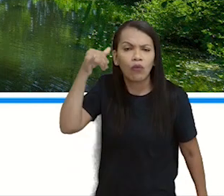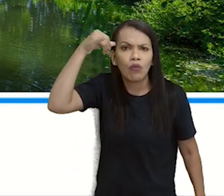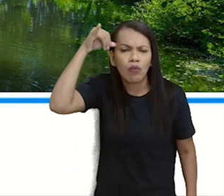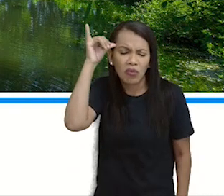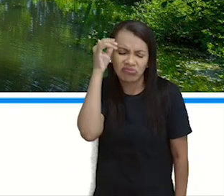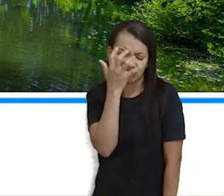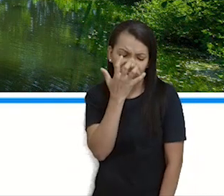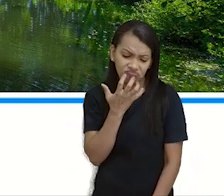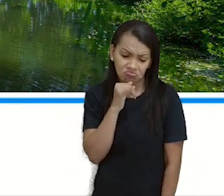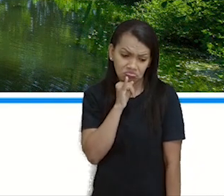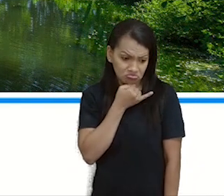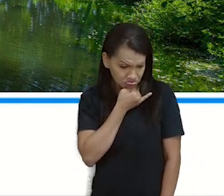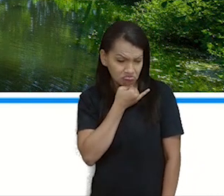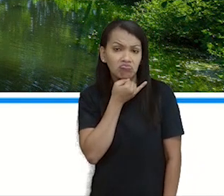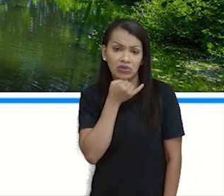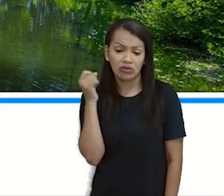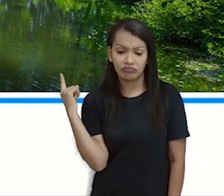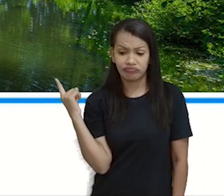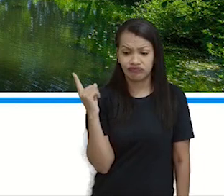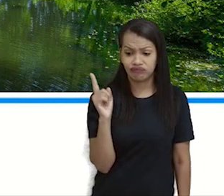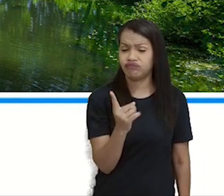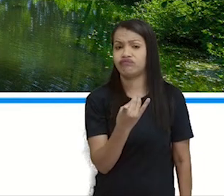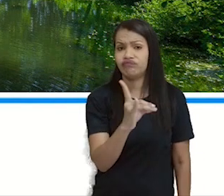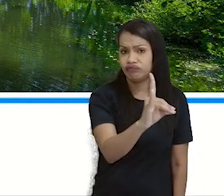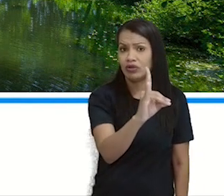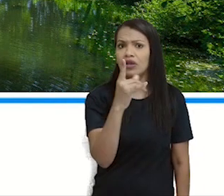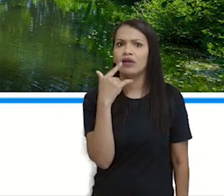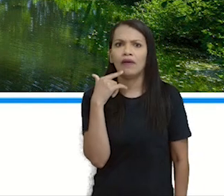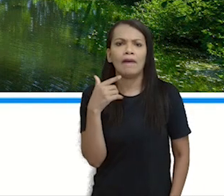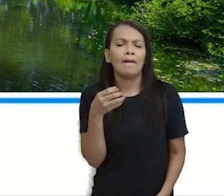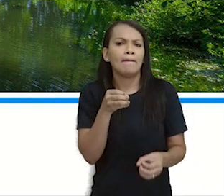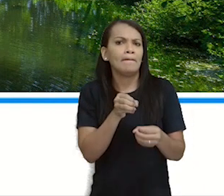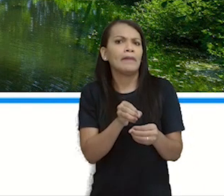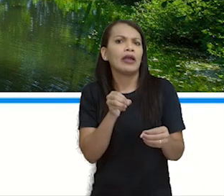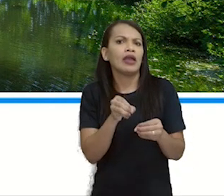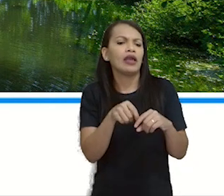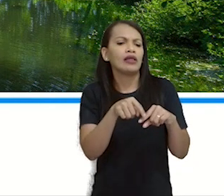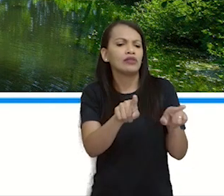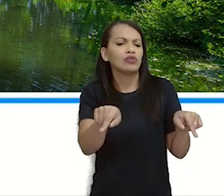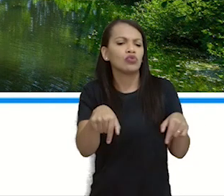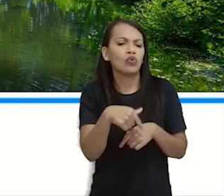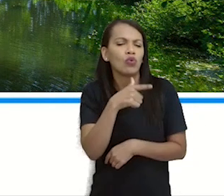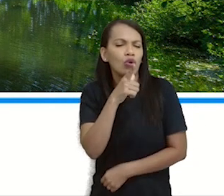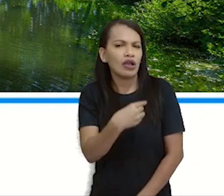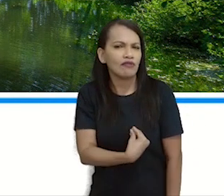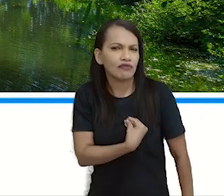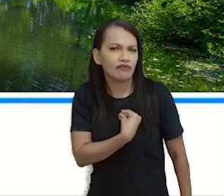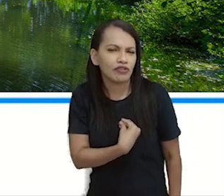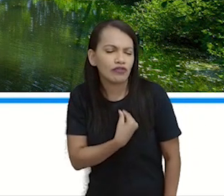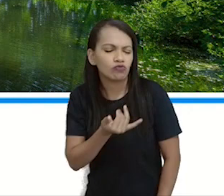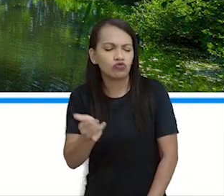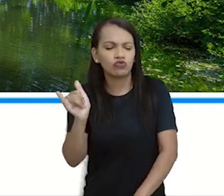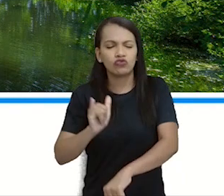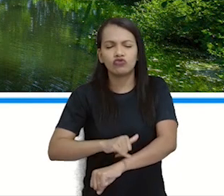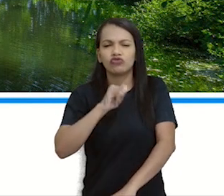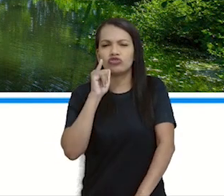muito chateado daquele lugar. No lago próximo àquela fazenda vivia um sapo muito